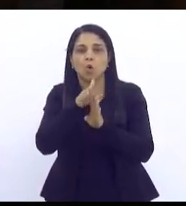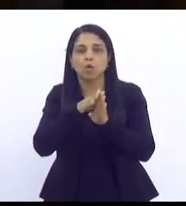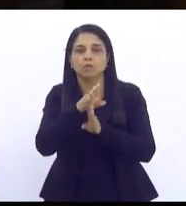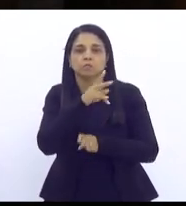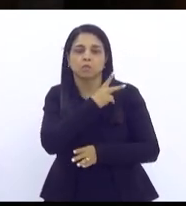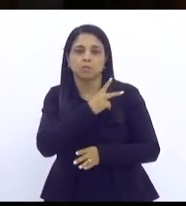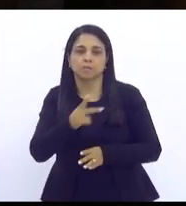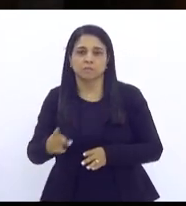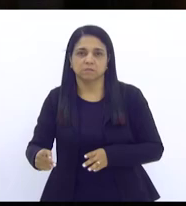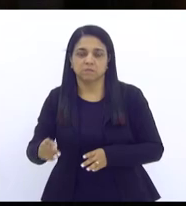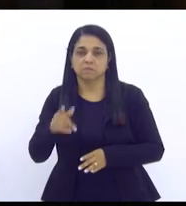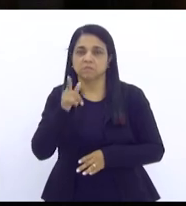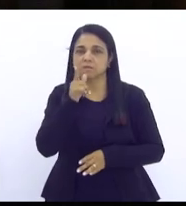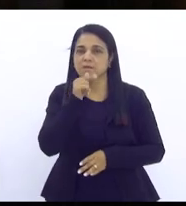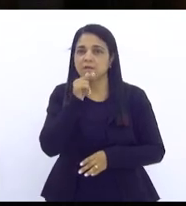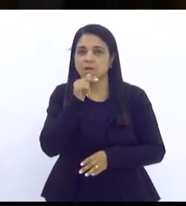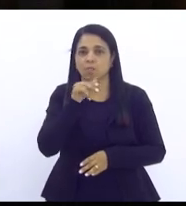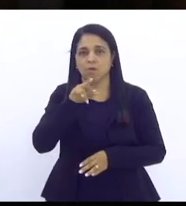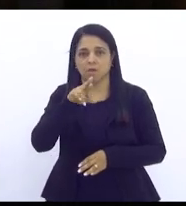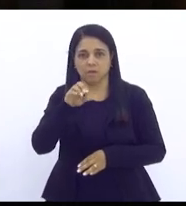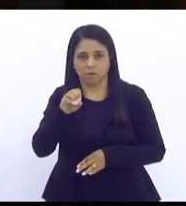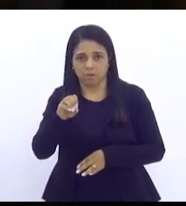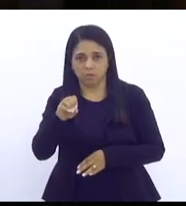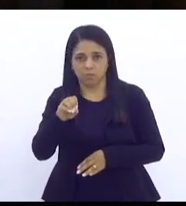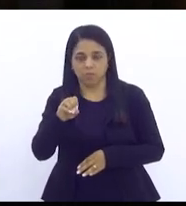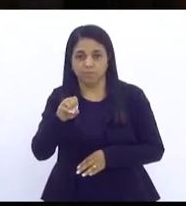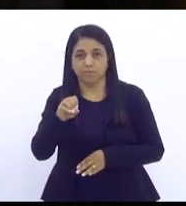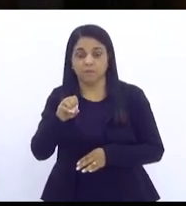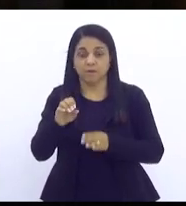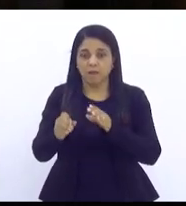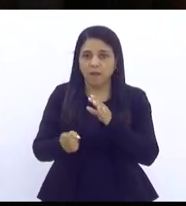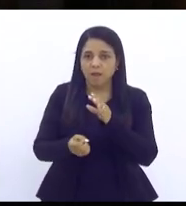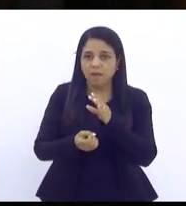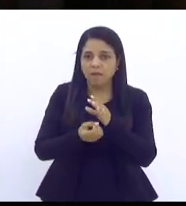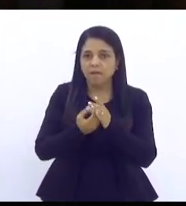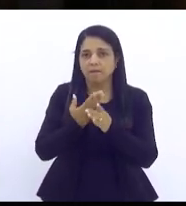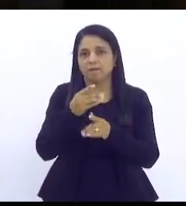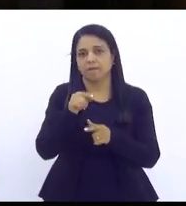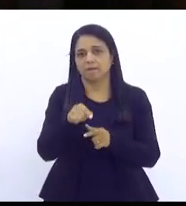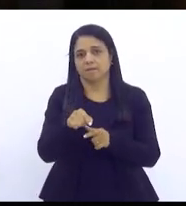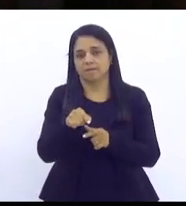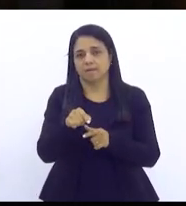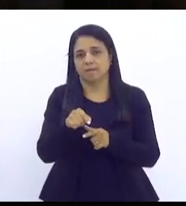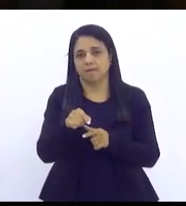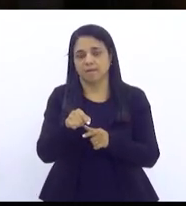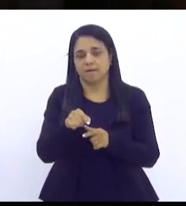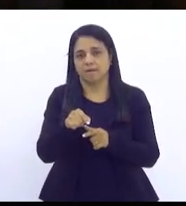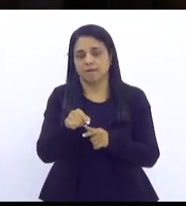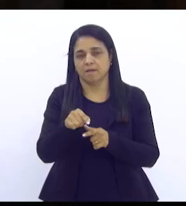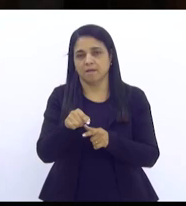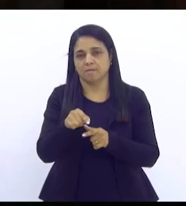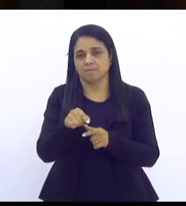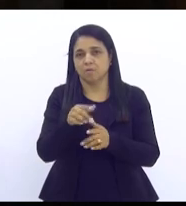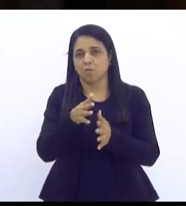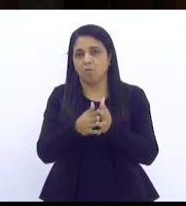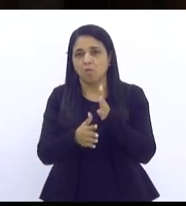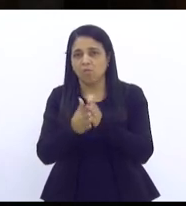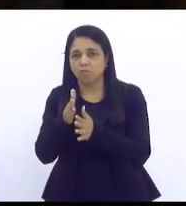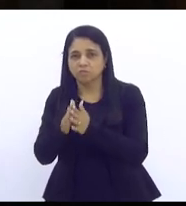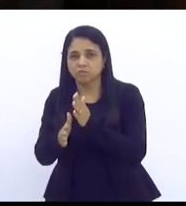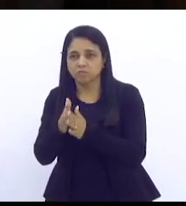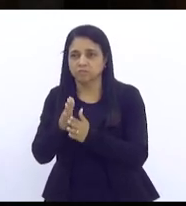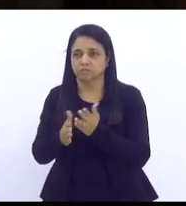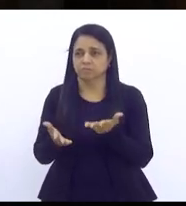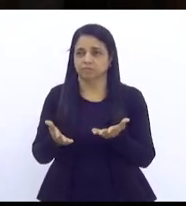Águas do Rio a criar essa caminhada da destruição.